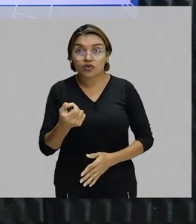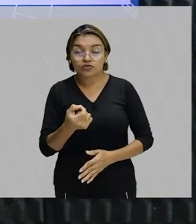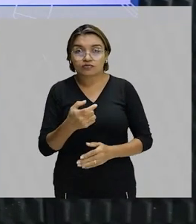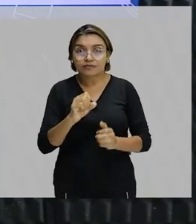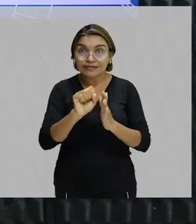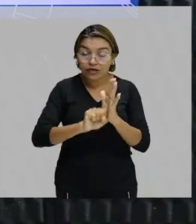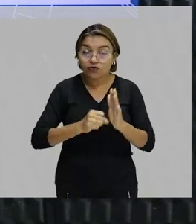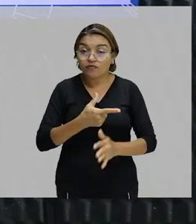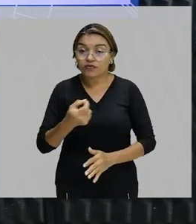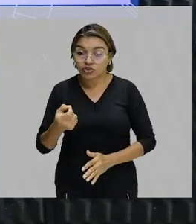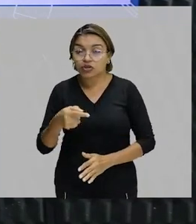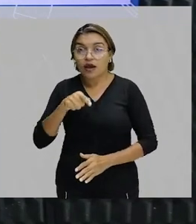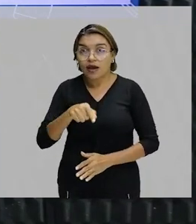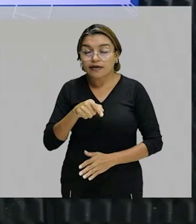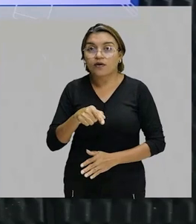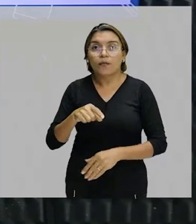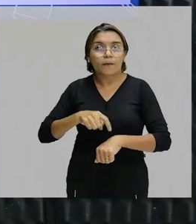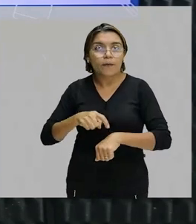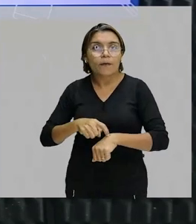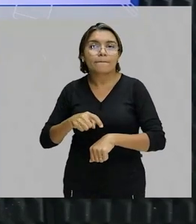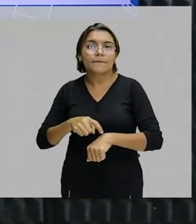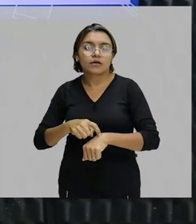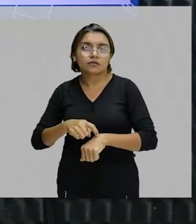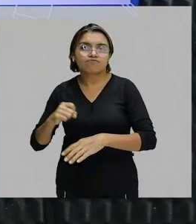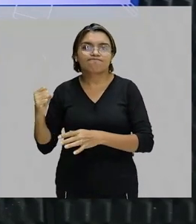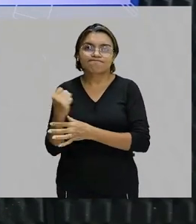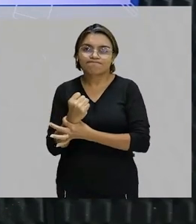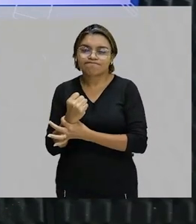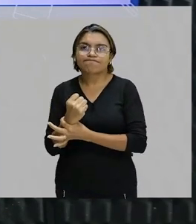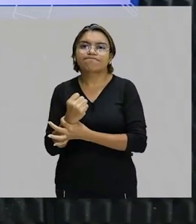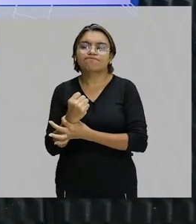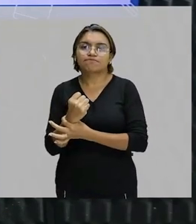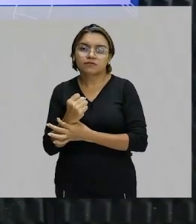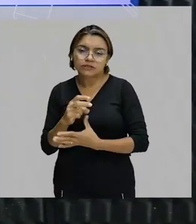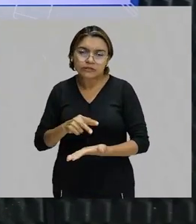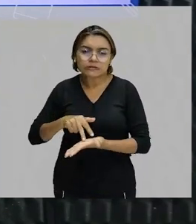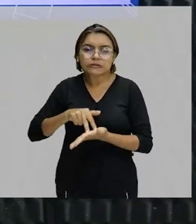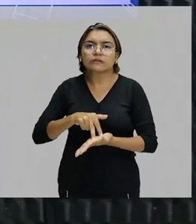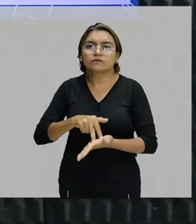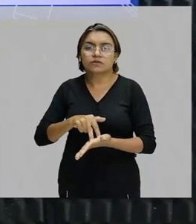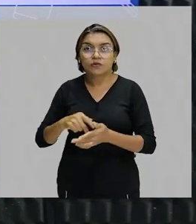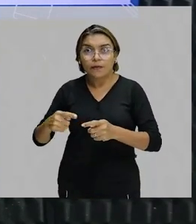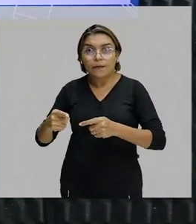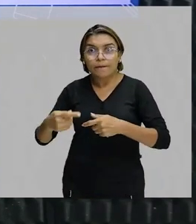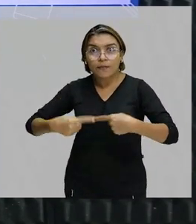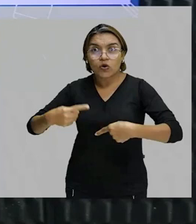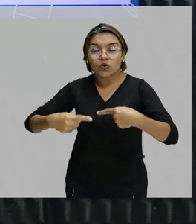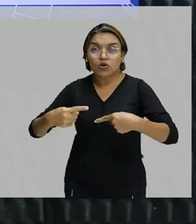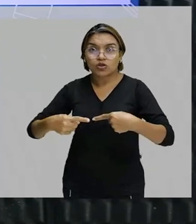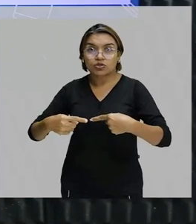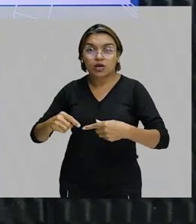afirmação e consolidação política e econômica do neoliberalismo no mundo todo no mundo